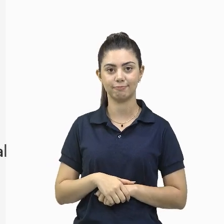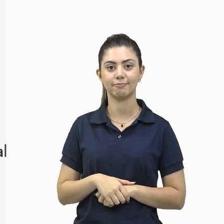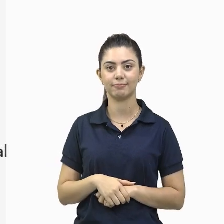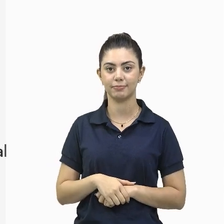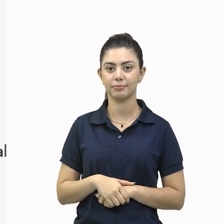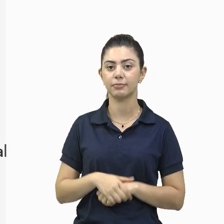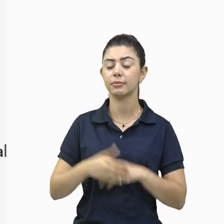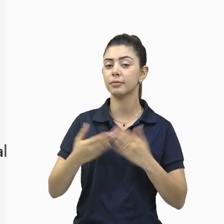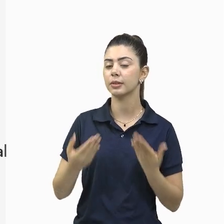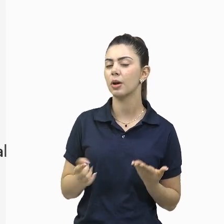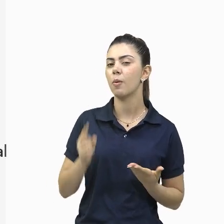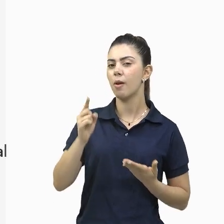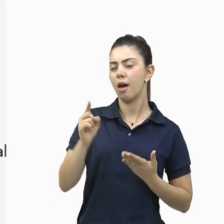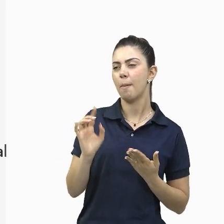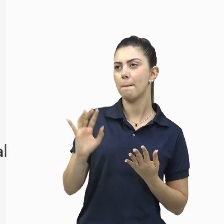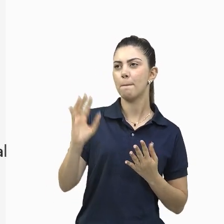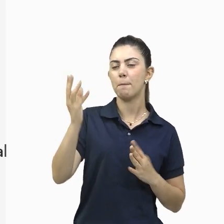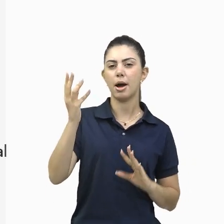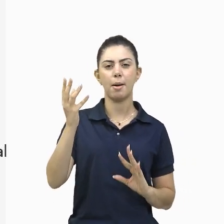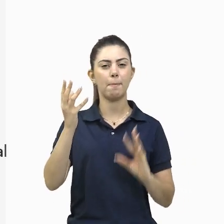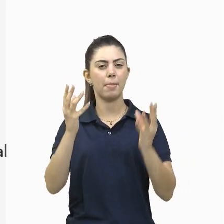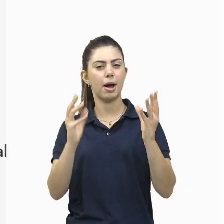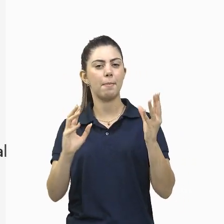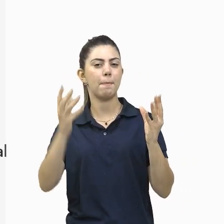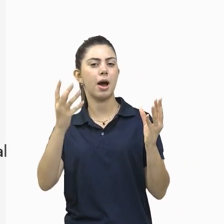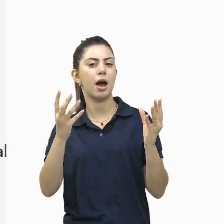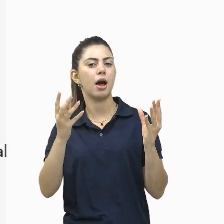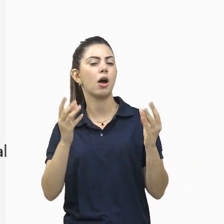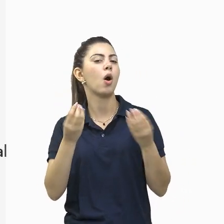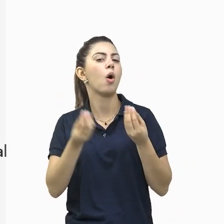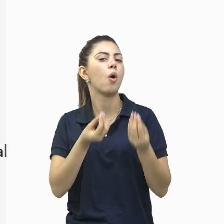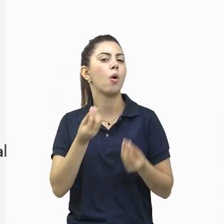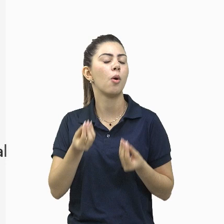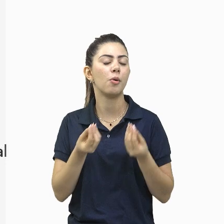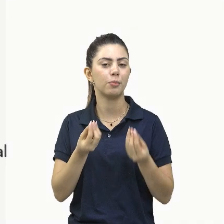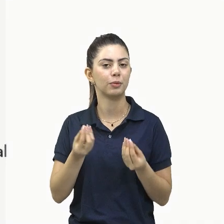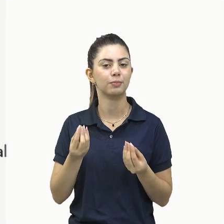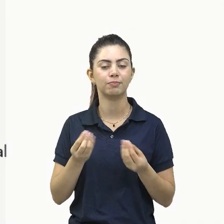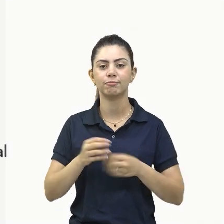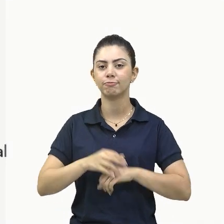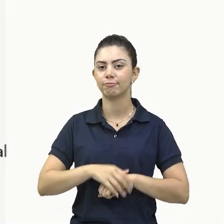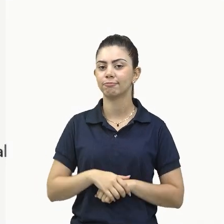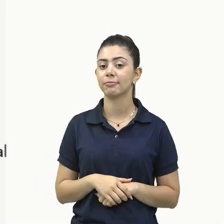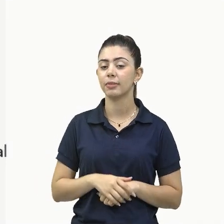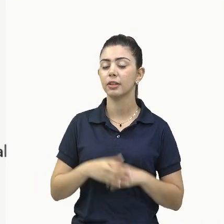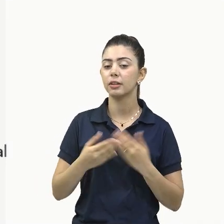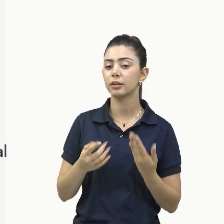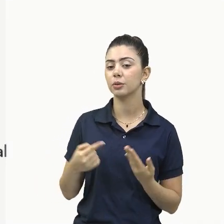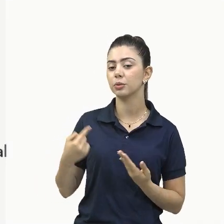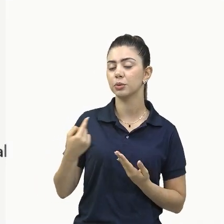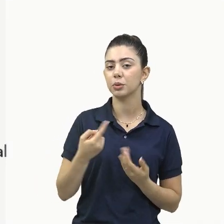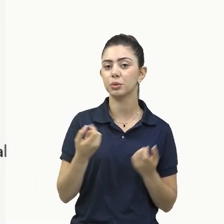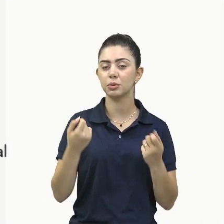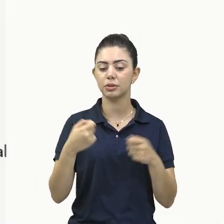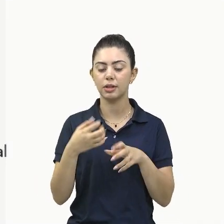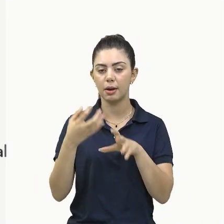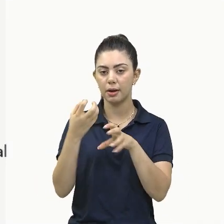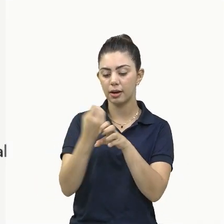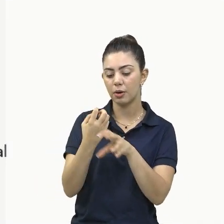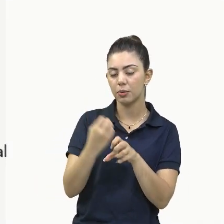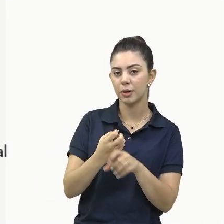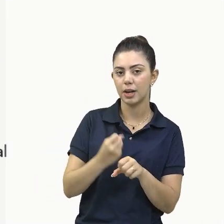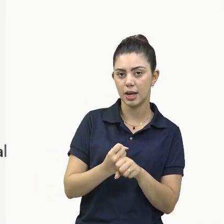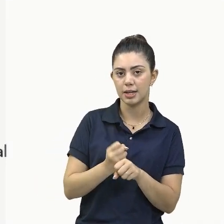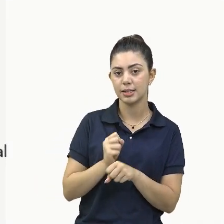esses fenômenos, né, podem ser muito mais compreendidos se eles